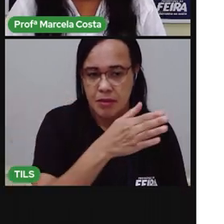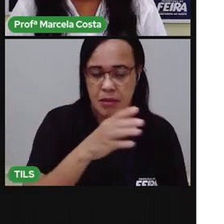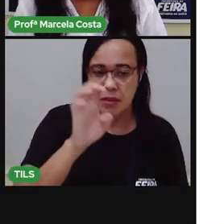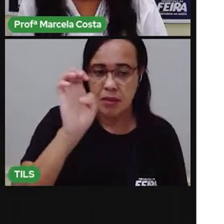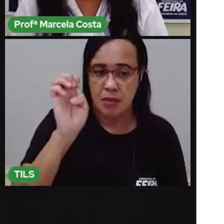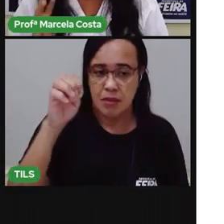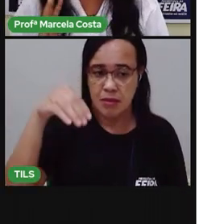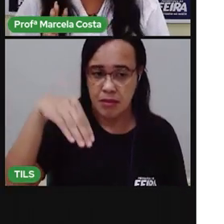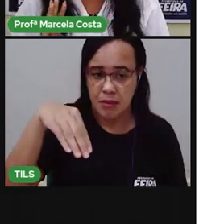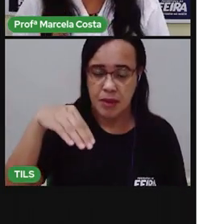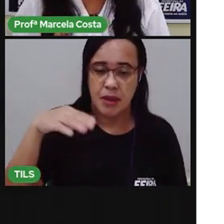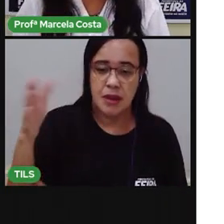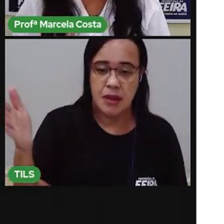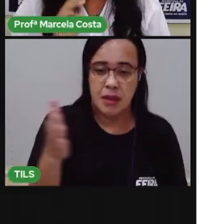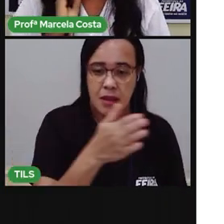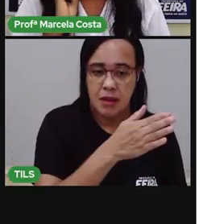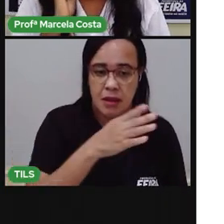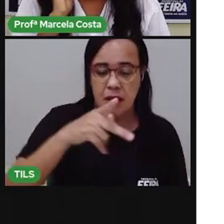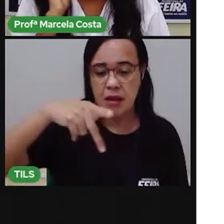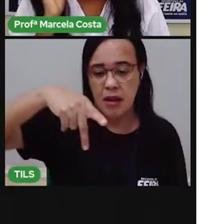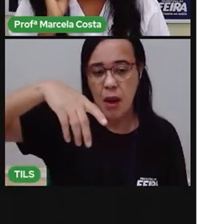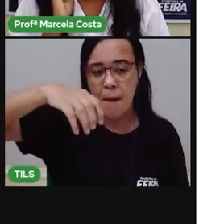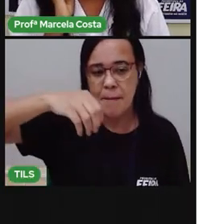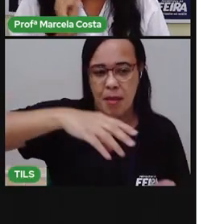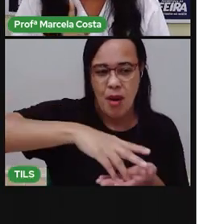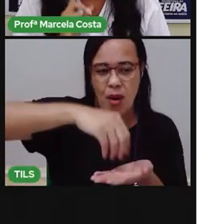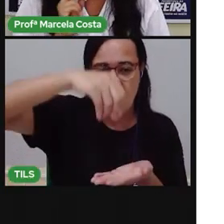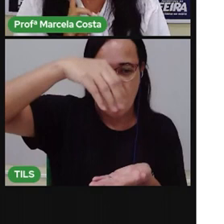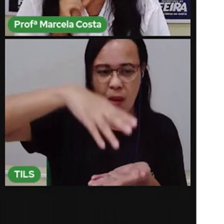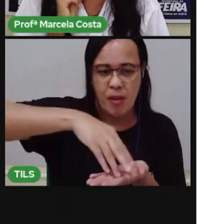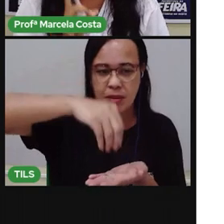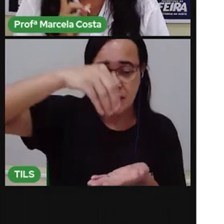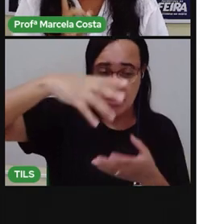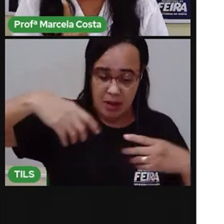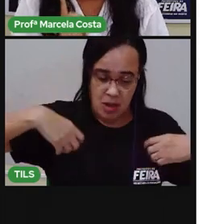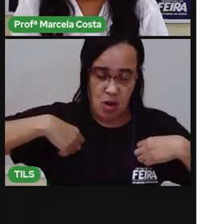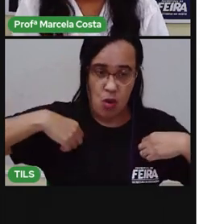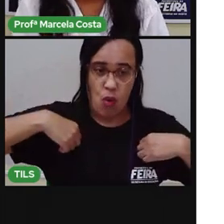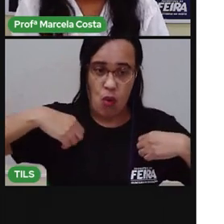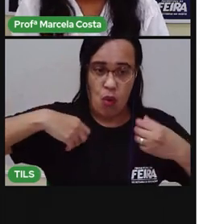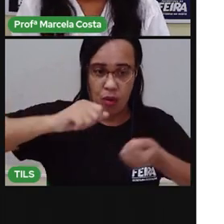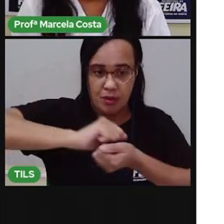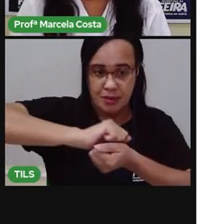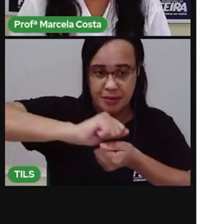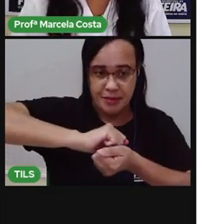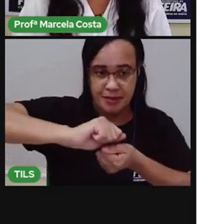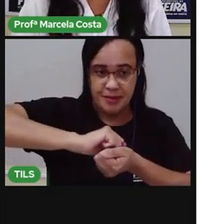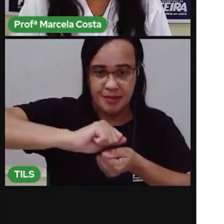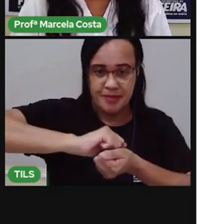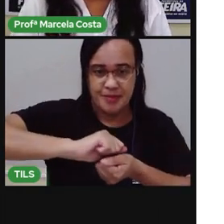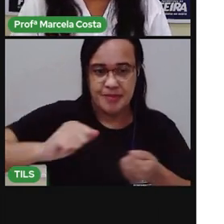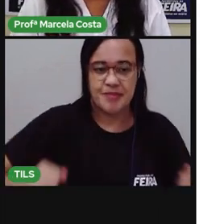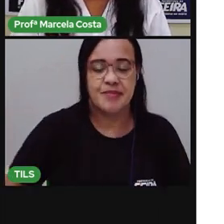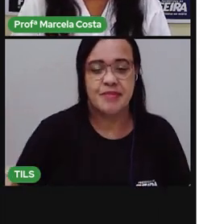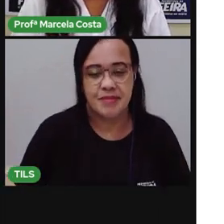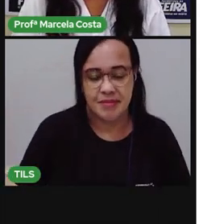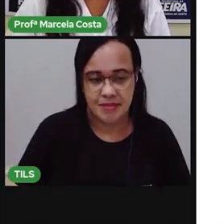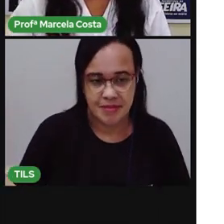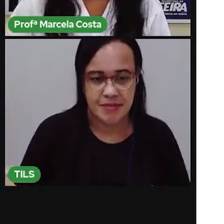Observe que são três palavras, mas dizendo o nome de um produto apenas.